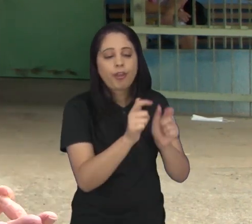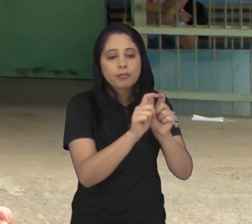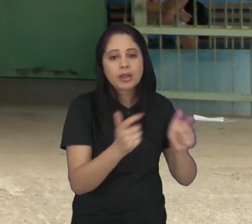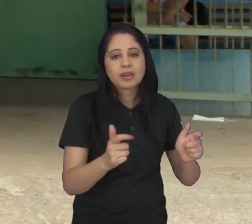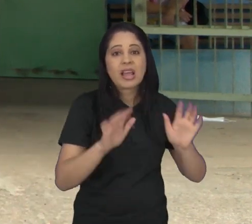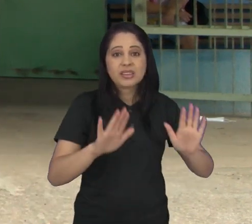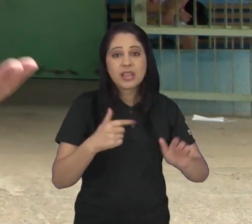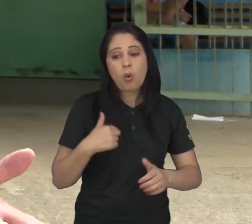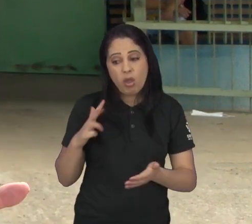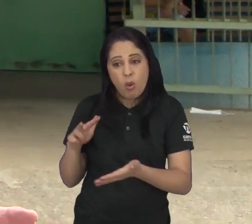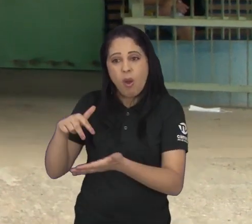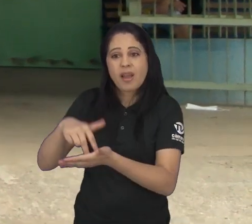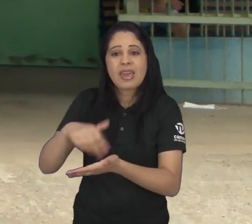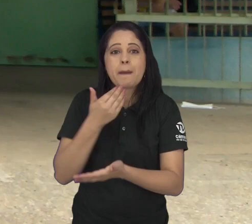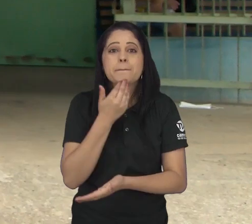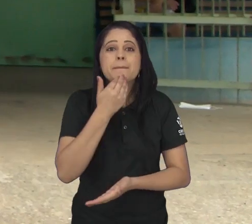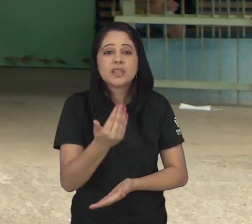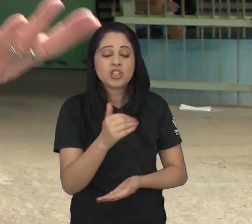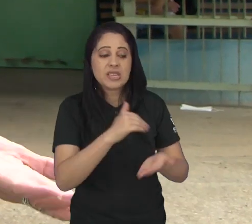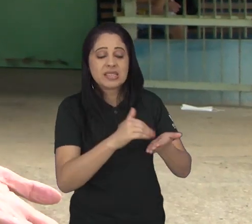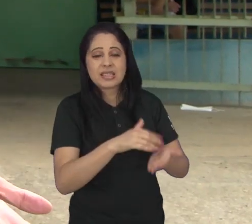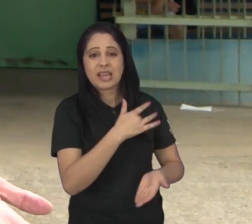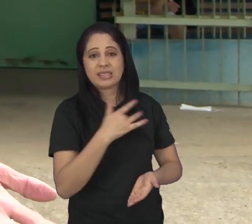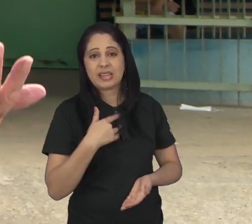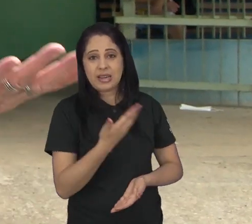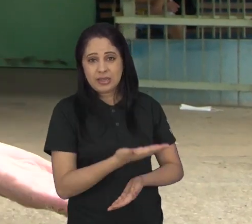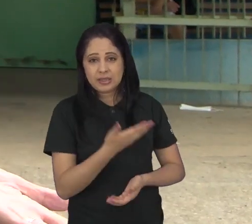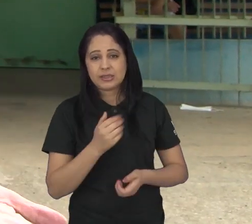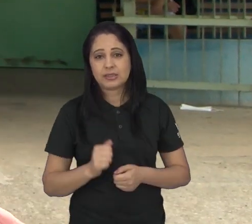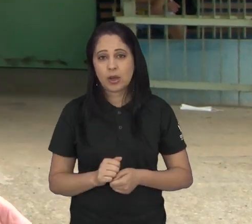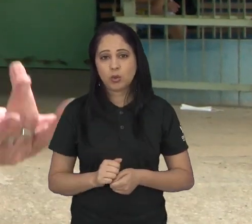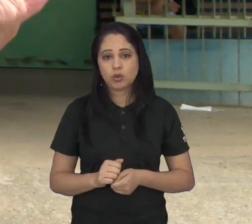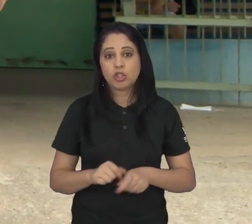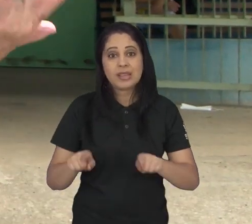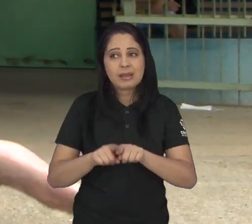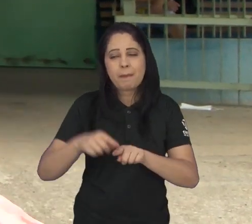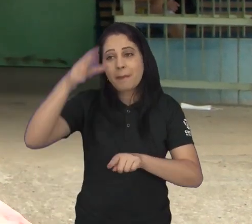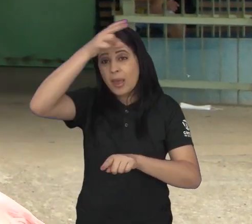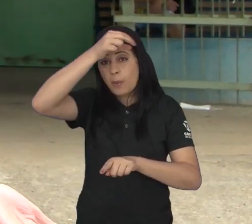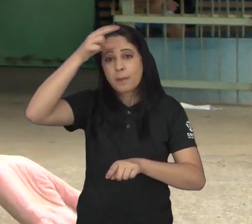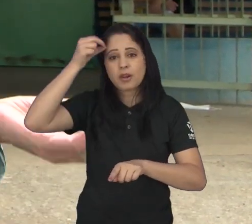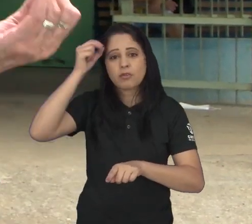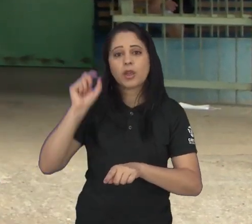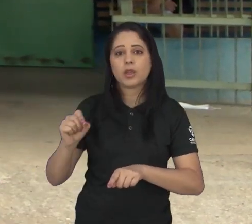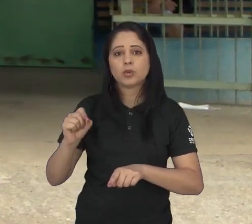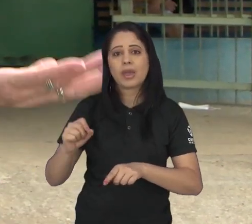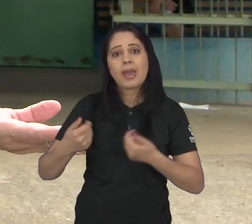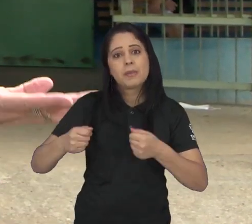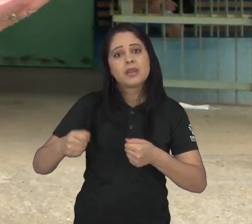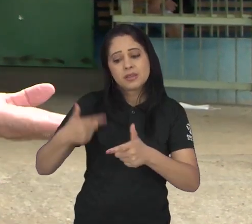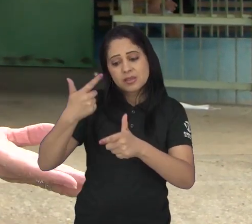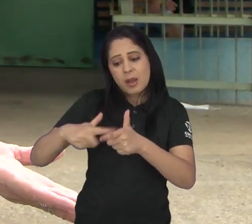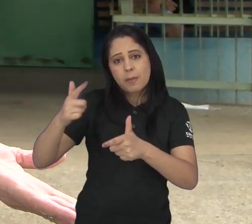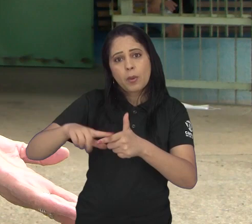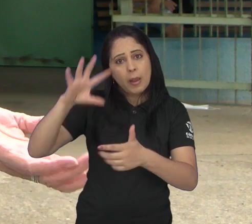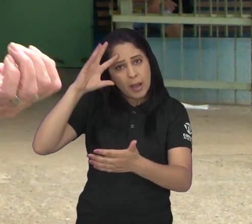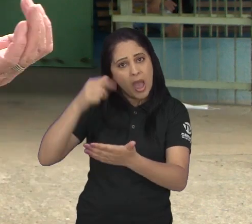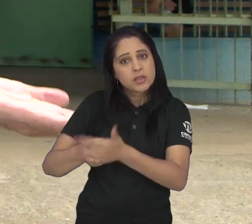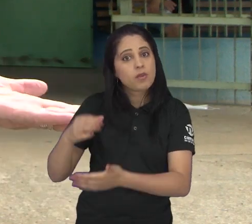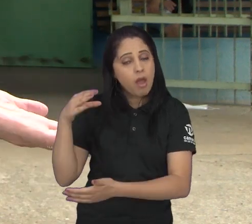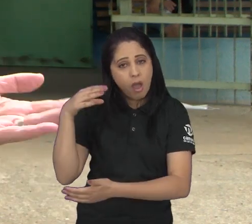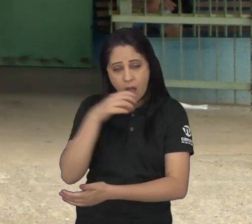pedir que ela ensinamente para secretaria de saúde e principalmente para o prefeito que torna as providências porque realmente